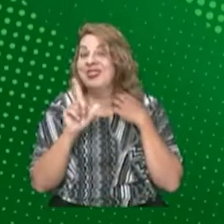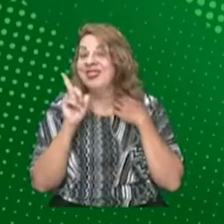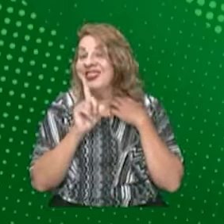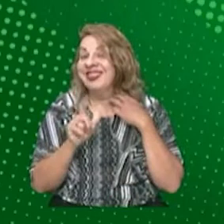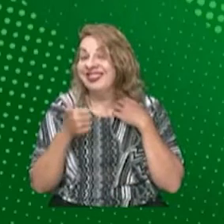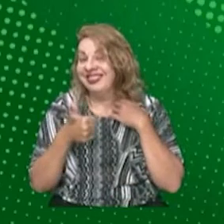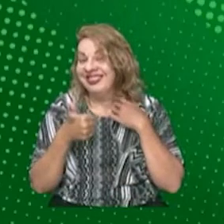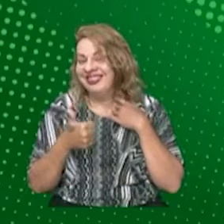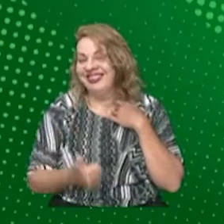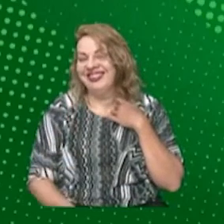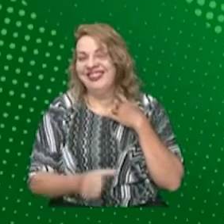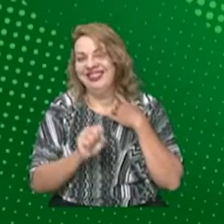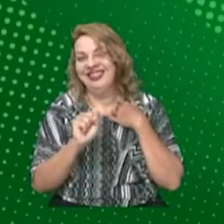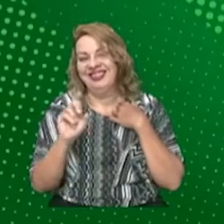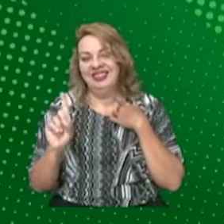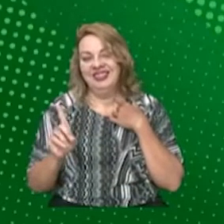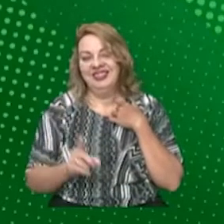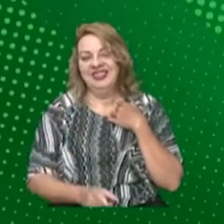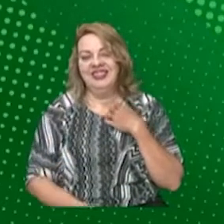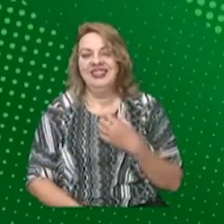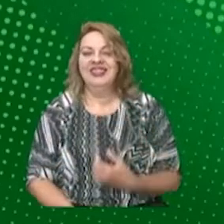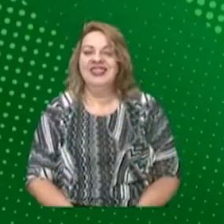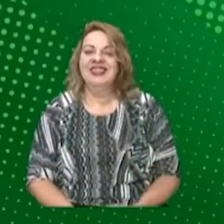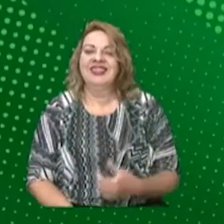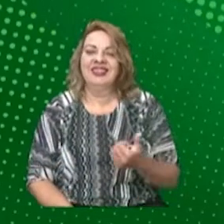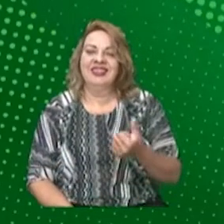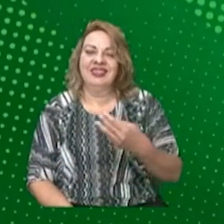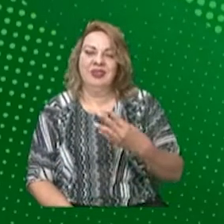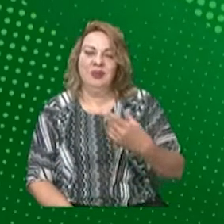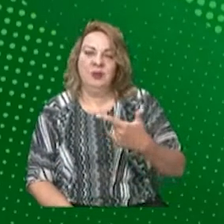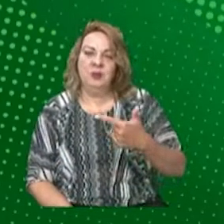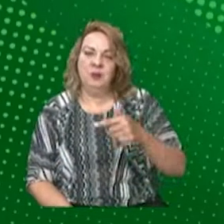Pé Quente da Regional Santos Dumont. Olha aqui,